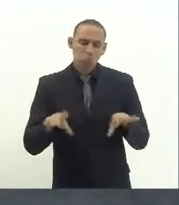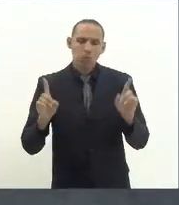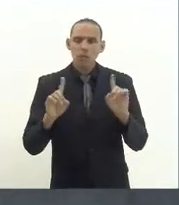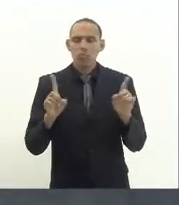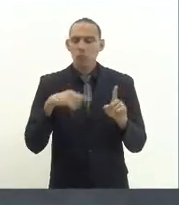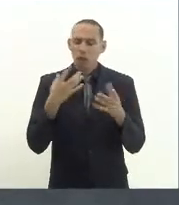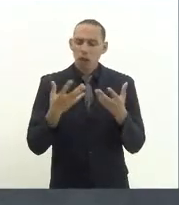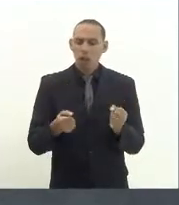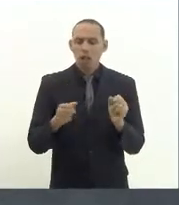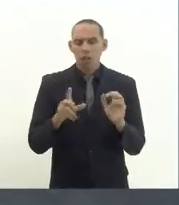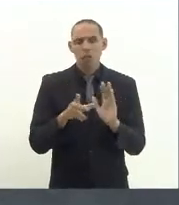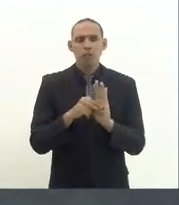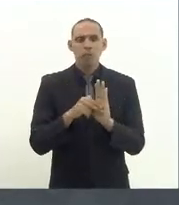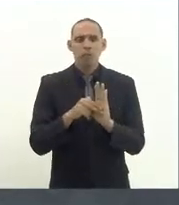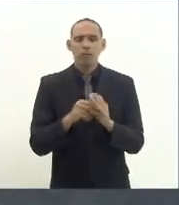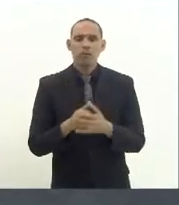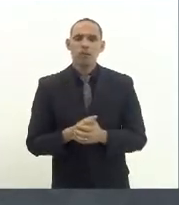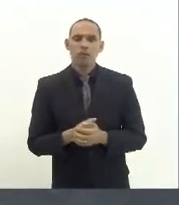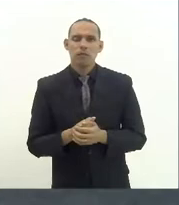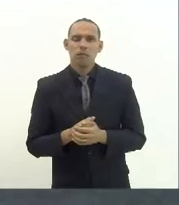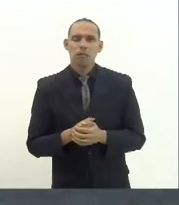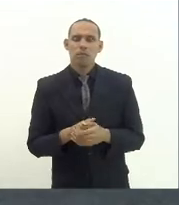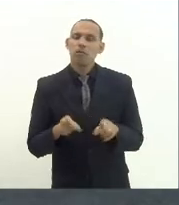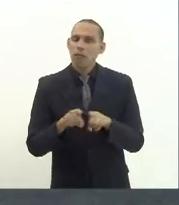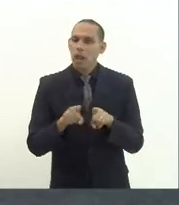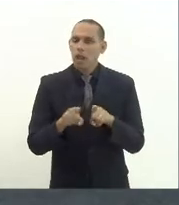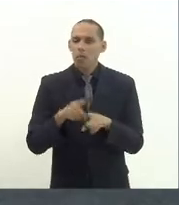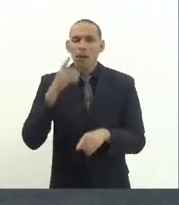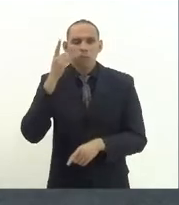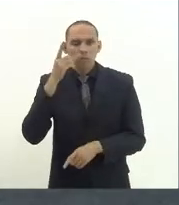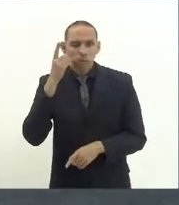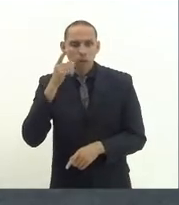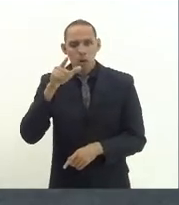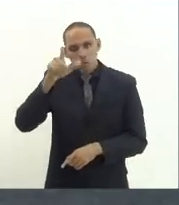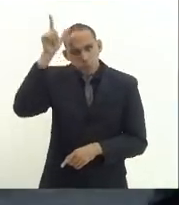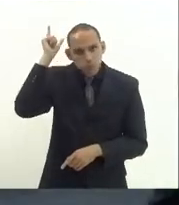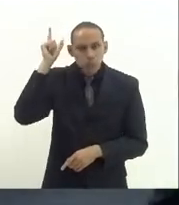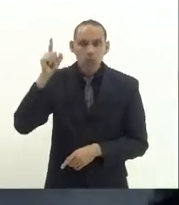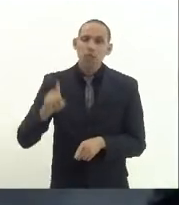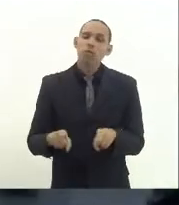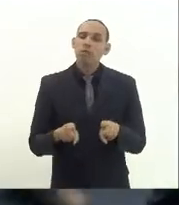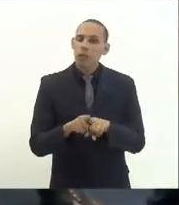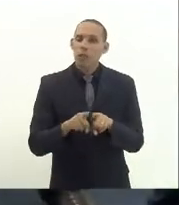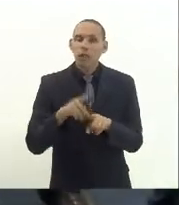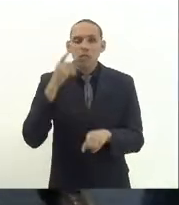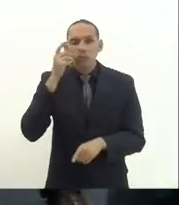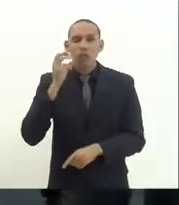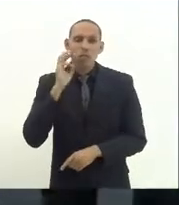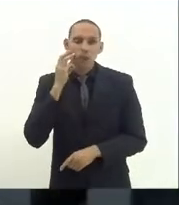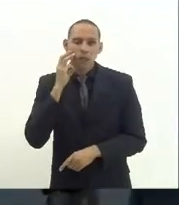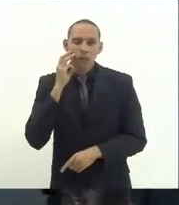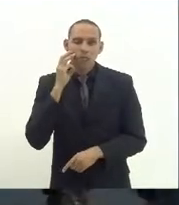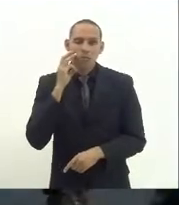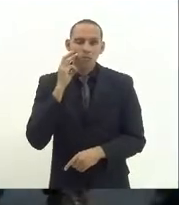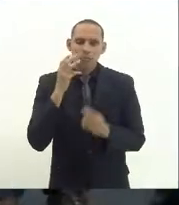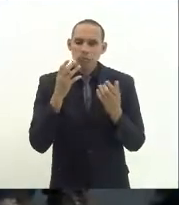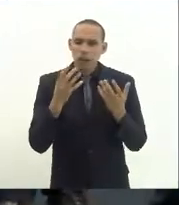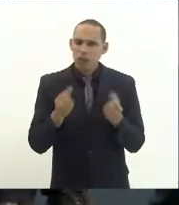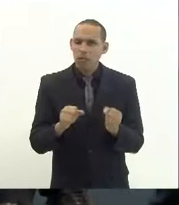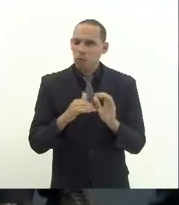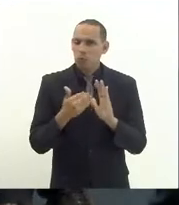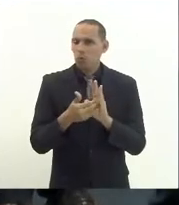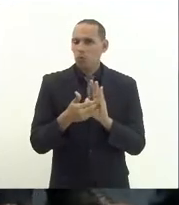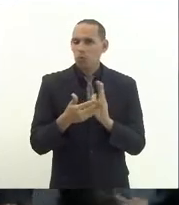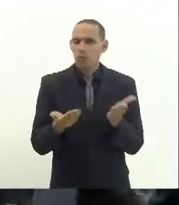acolhemos as emendas nesse sentido inclusive as emendas dos deputados do es Paulo e é dos deputados waldex sem exceção